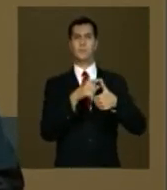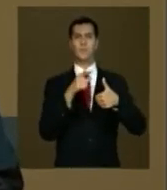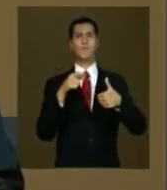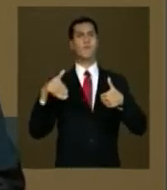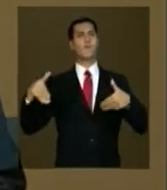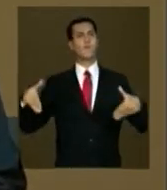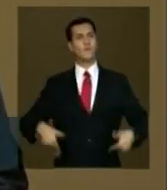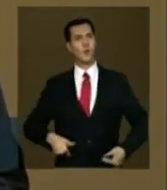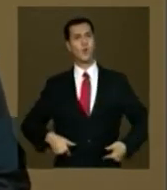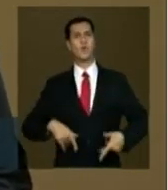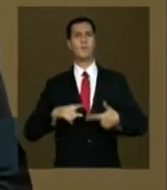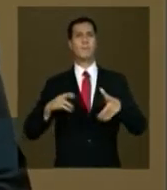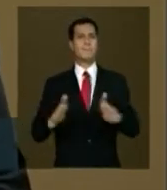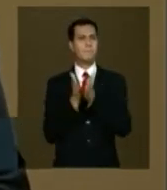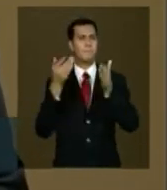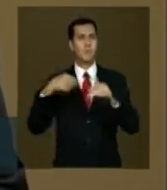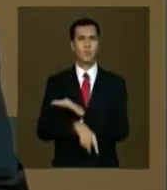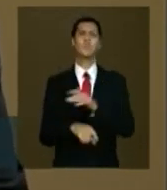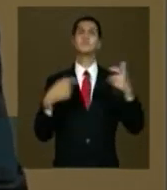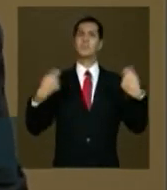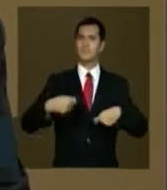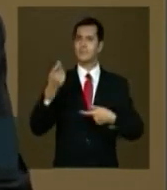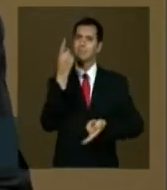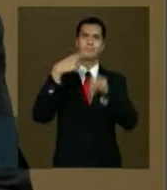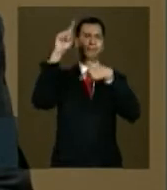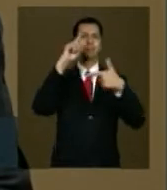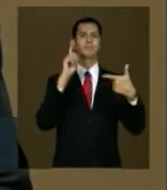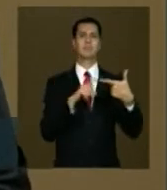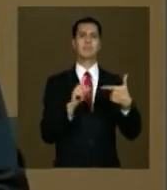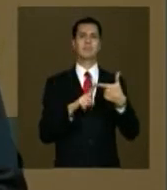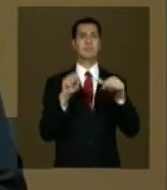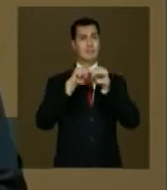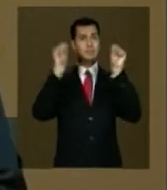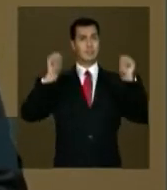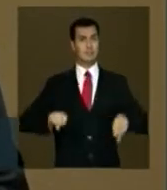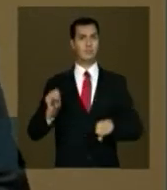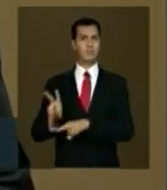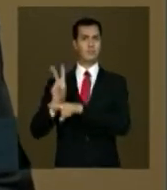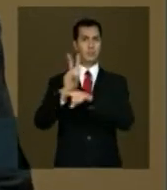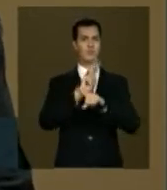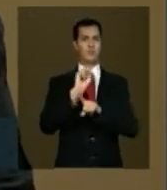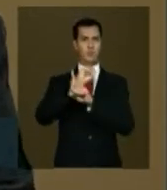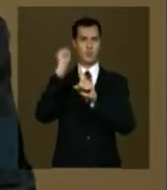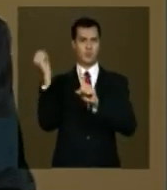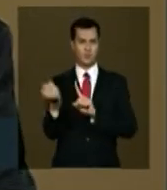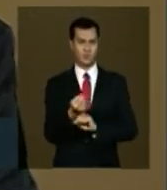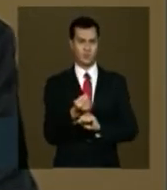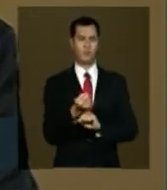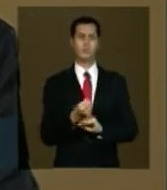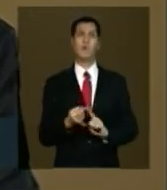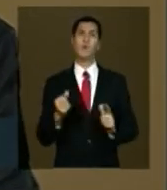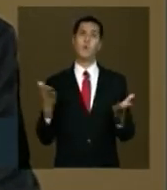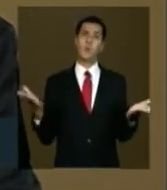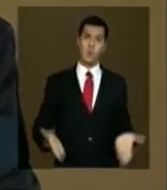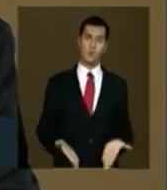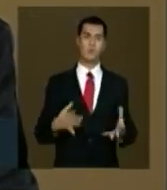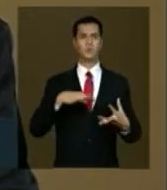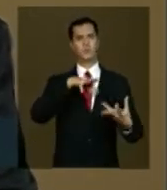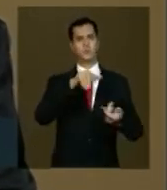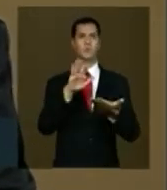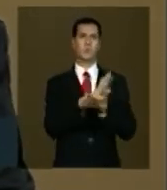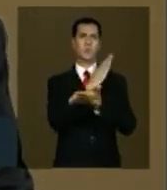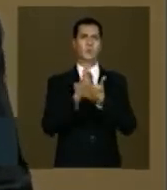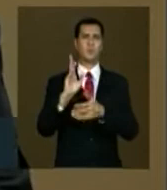e da extrema pobreza o fortalecimento dos nossos sistemas de proteção social hoje muitos países no mundo